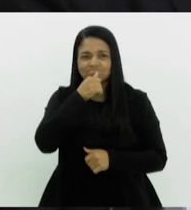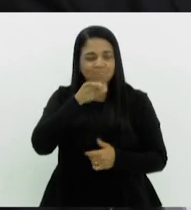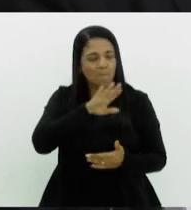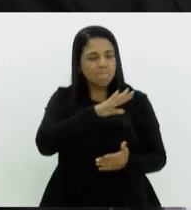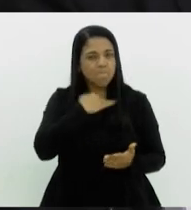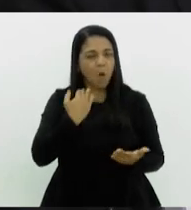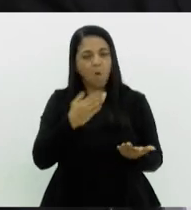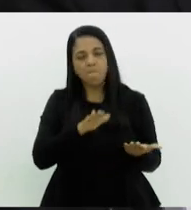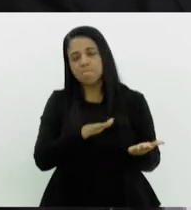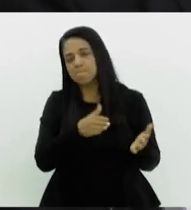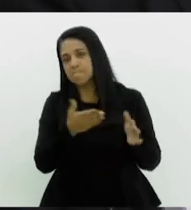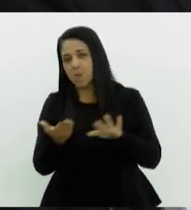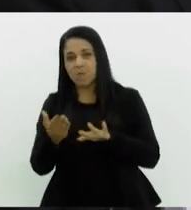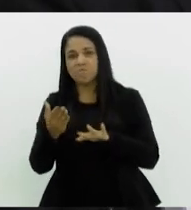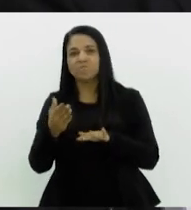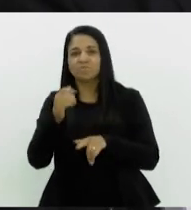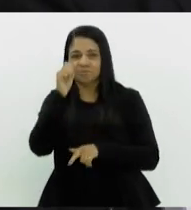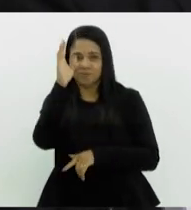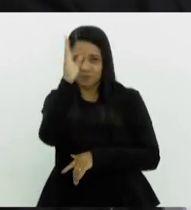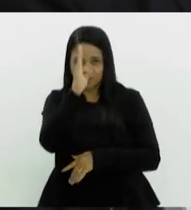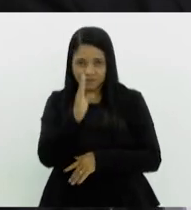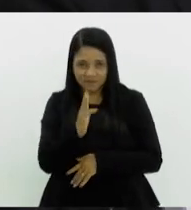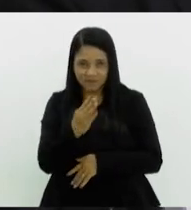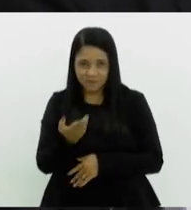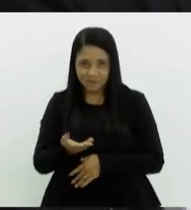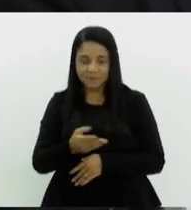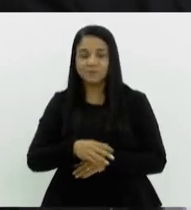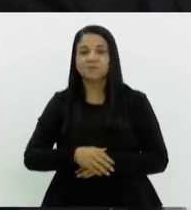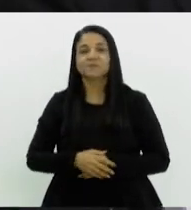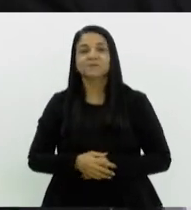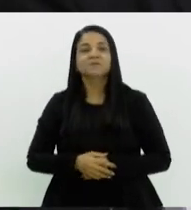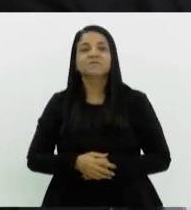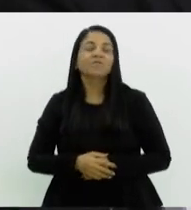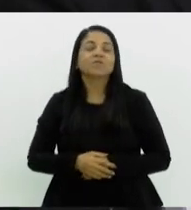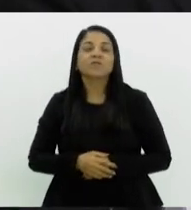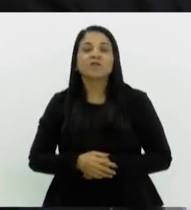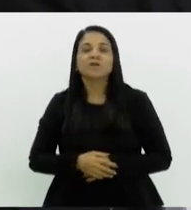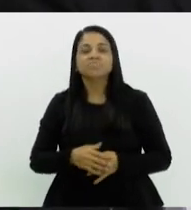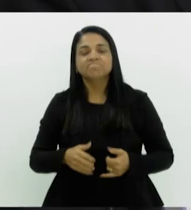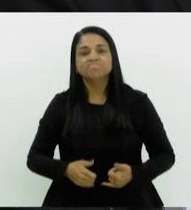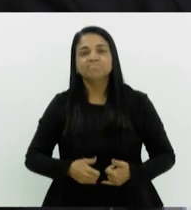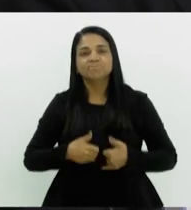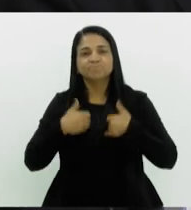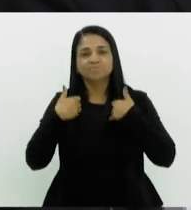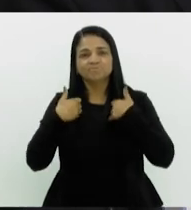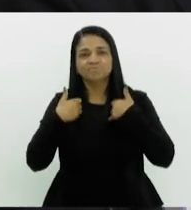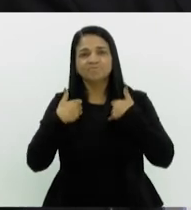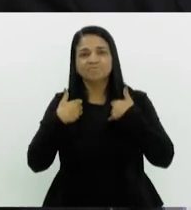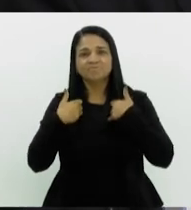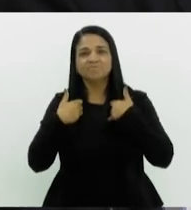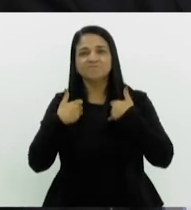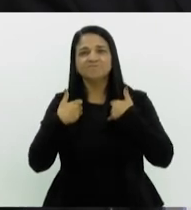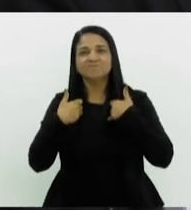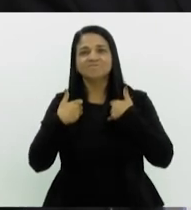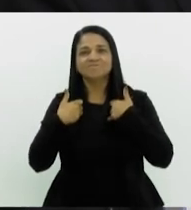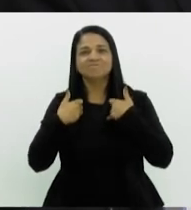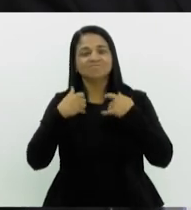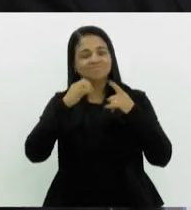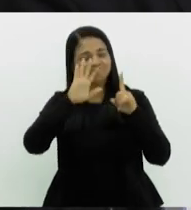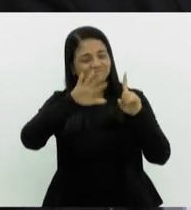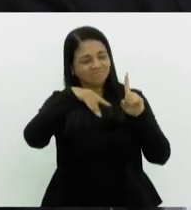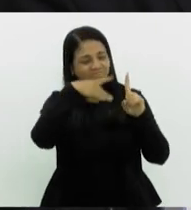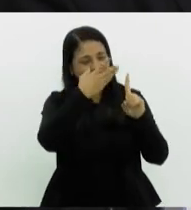pelo Brasil. Então, é uma imensa satisfação em poder me dirigir ao